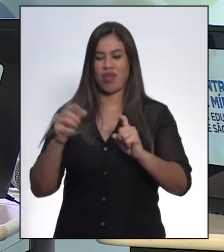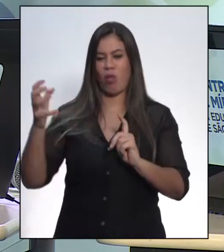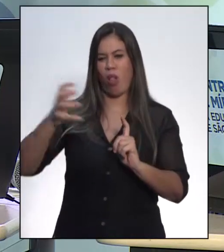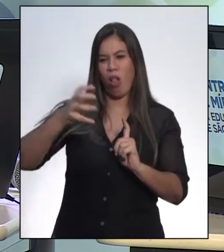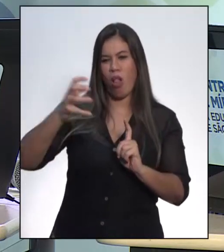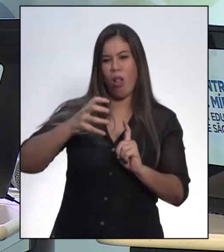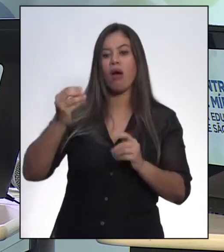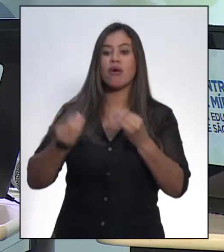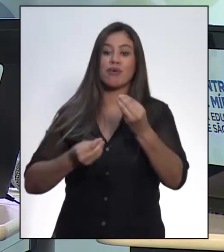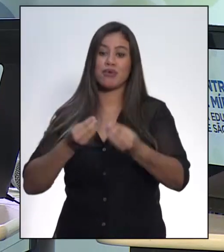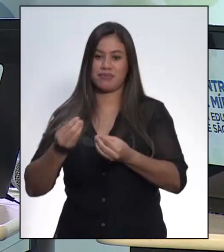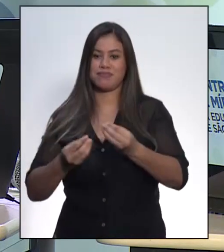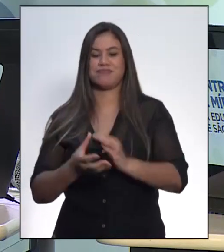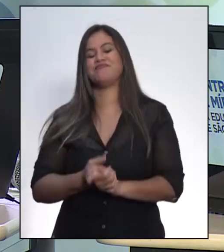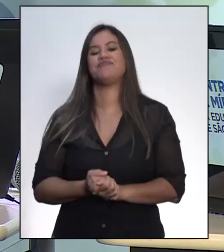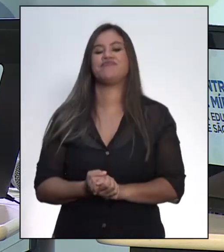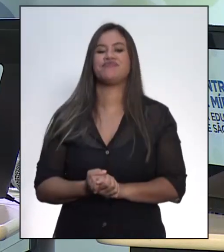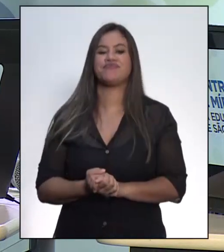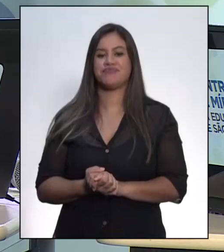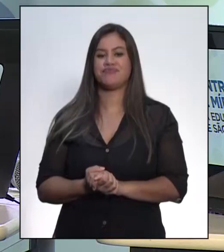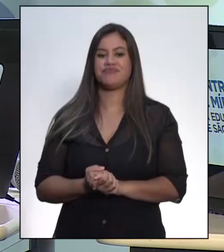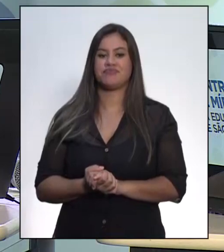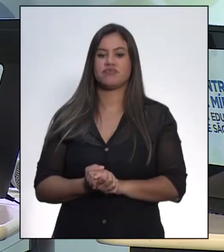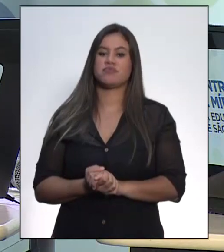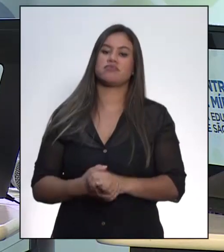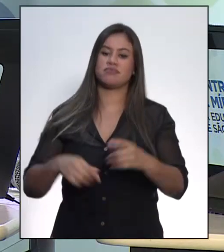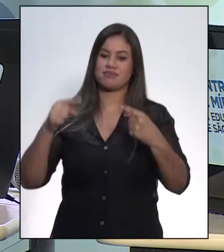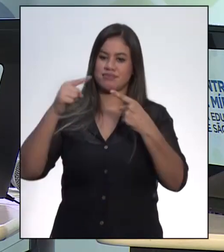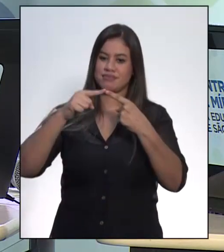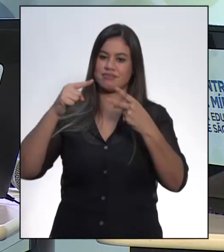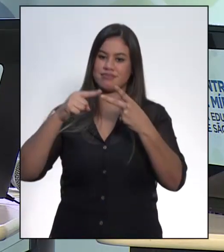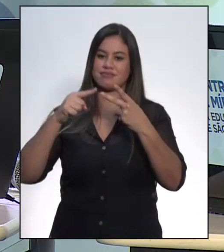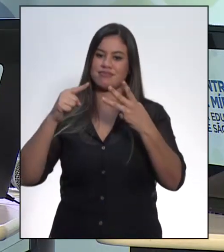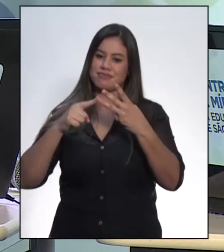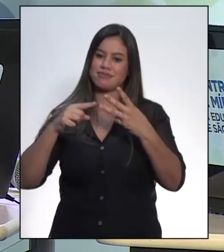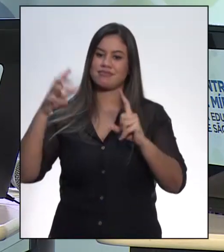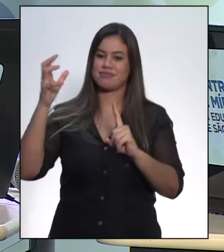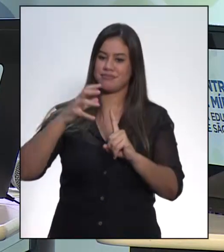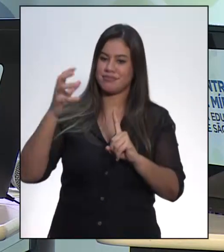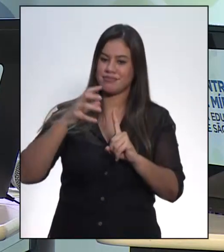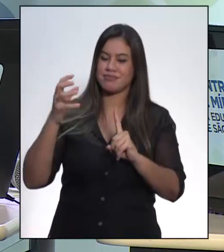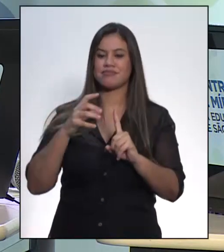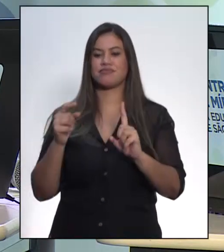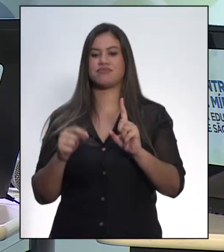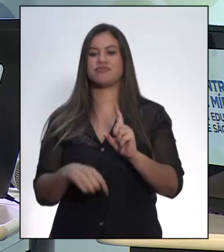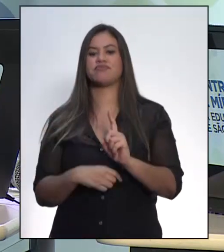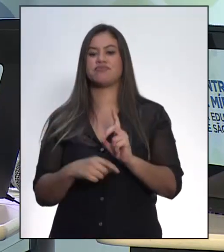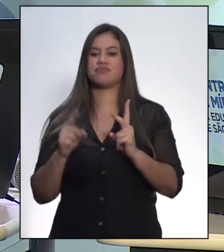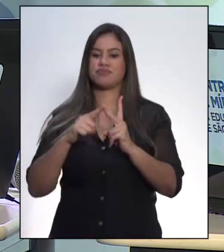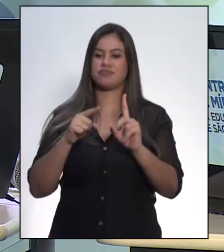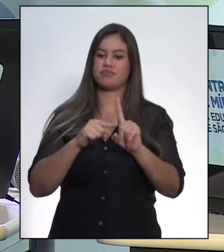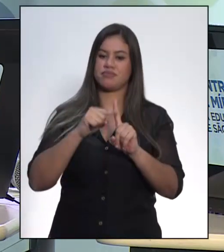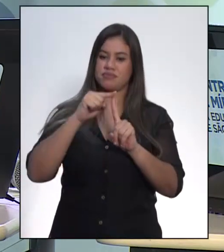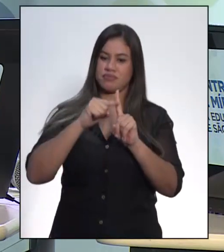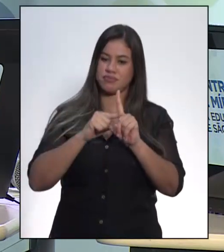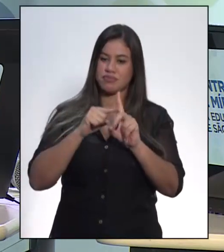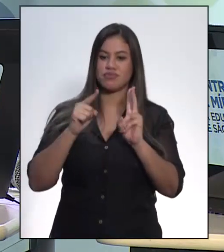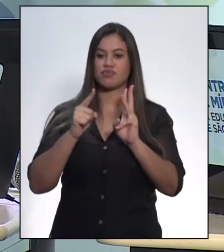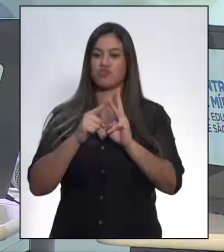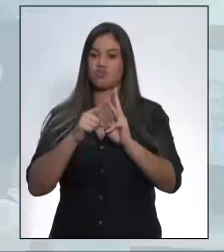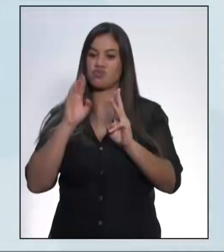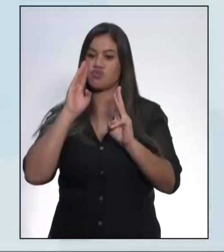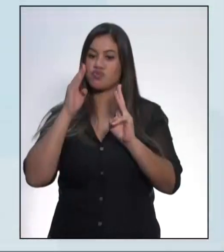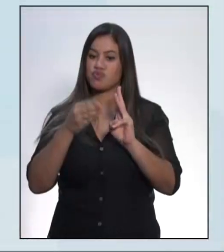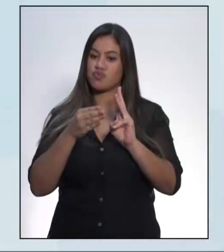equilíbrio. A Pro já falou aqui, né, que os principais fatores que perturbam o equilíbrio são pressão, temperatura e concentração